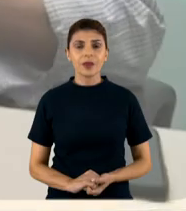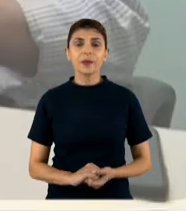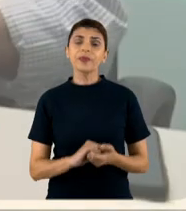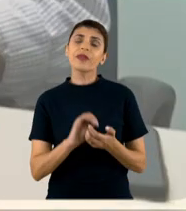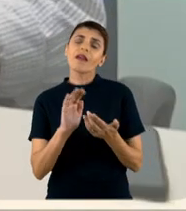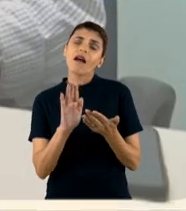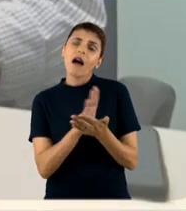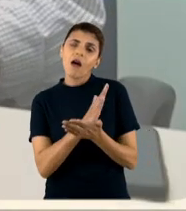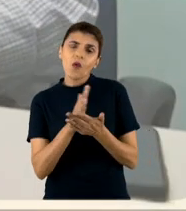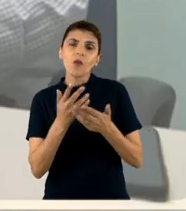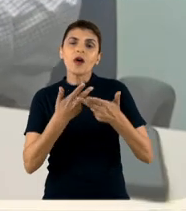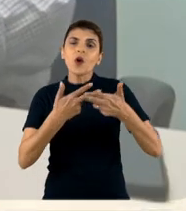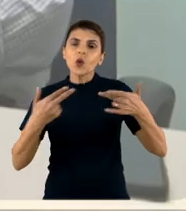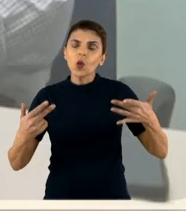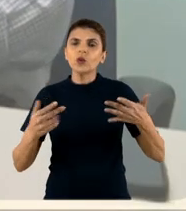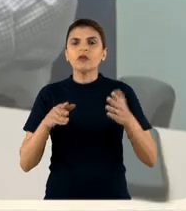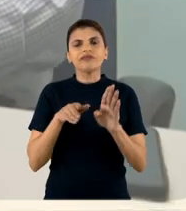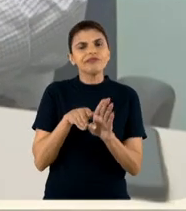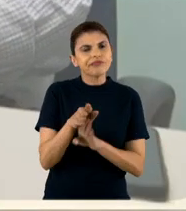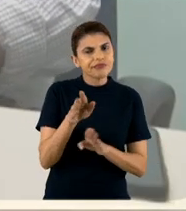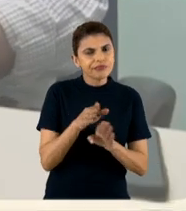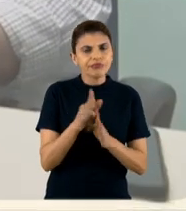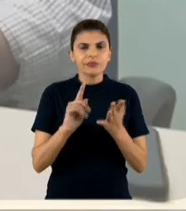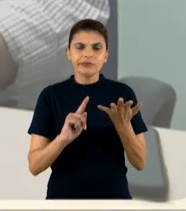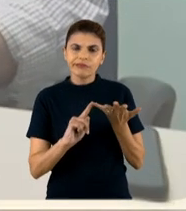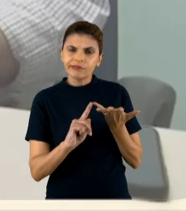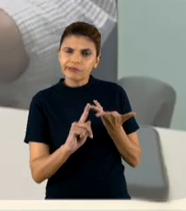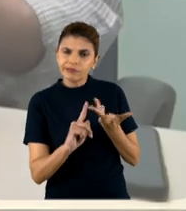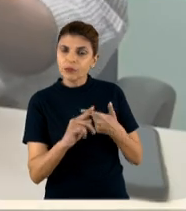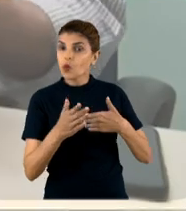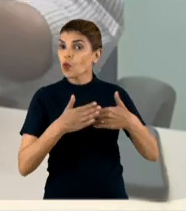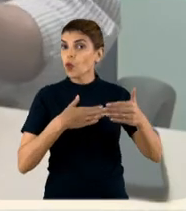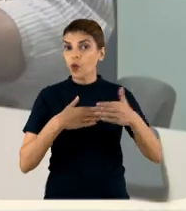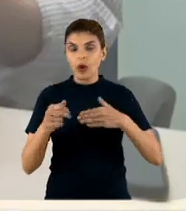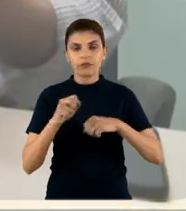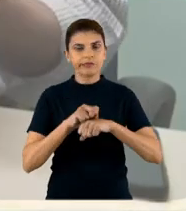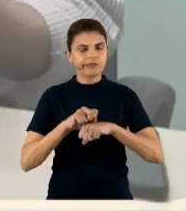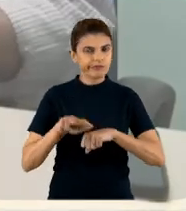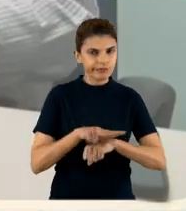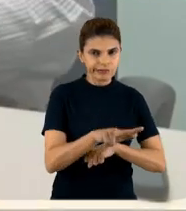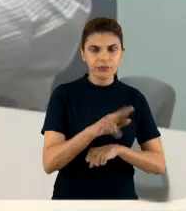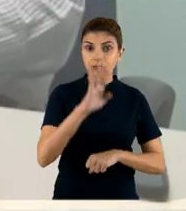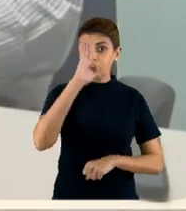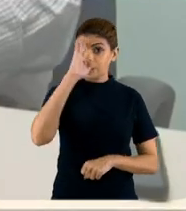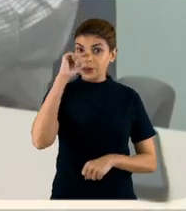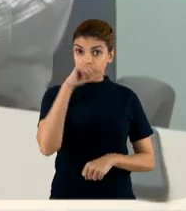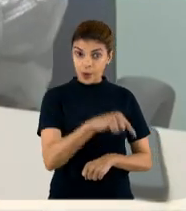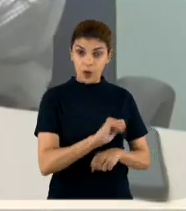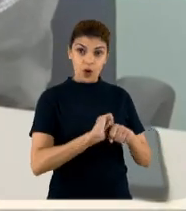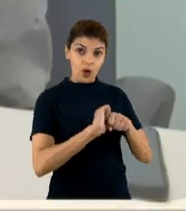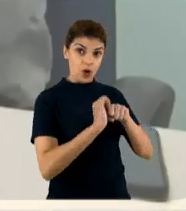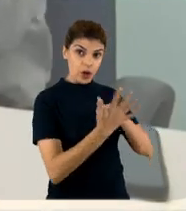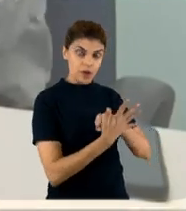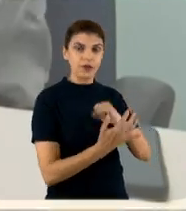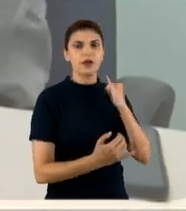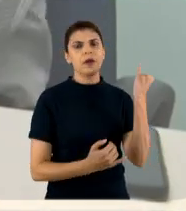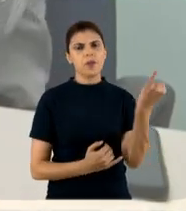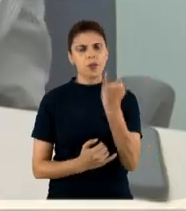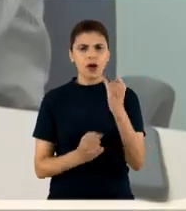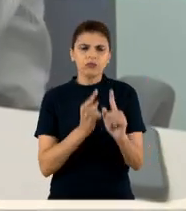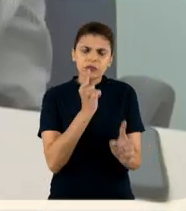Tem alguns princípios para contenção inicial de qualquer agente desses, mas estou falando aqui especificamente do coronavírus, que são muito